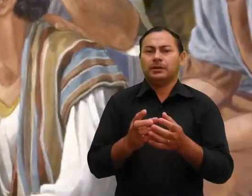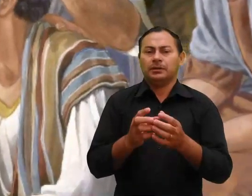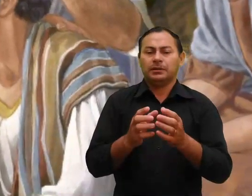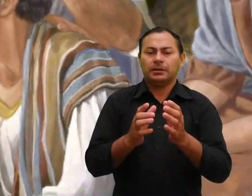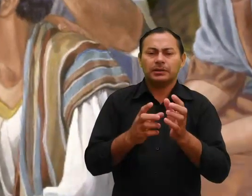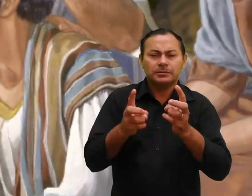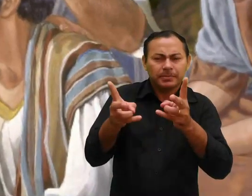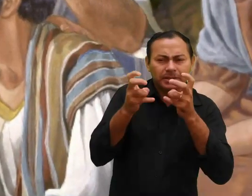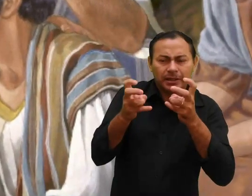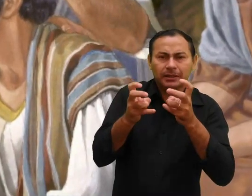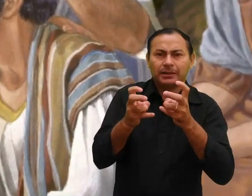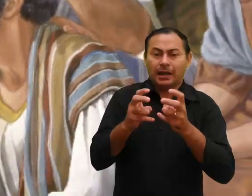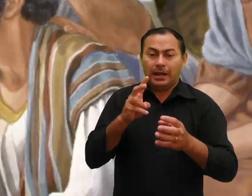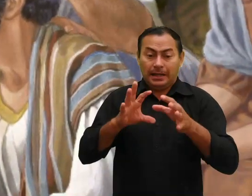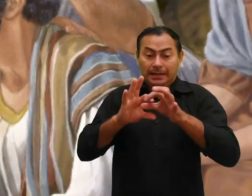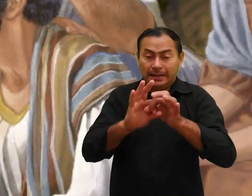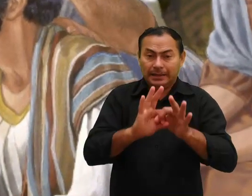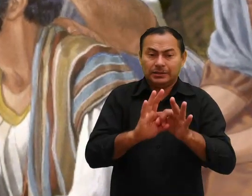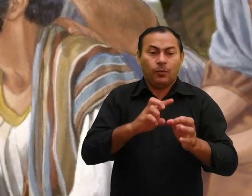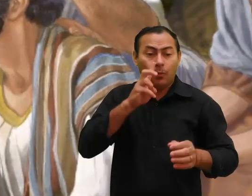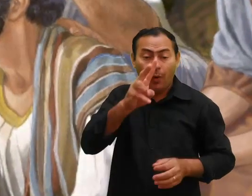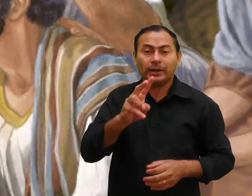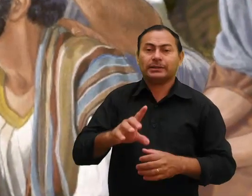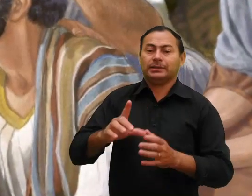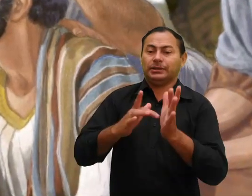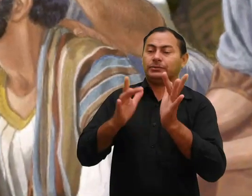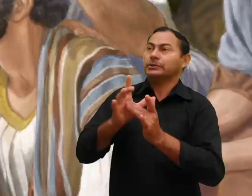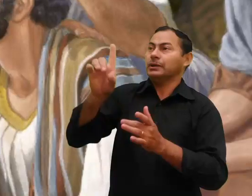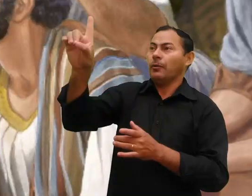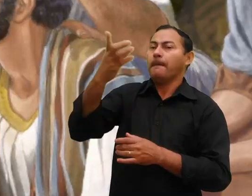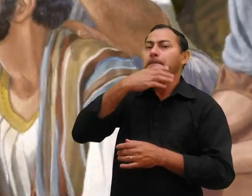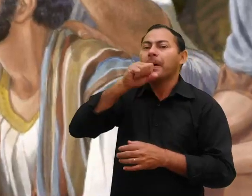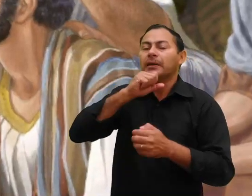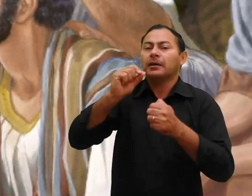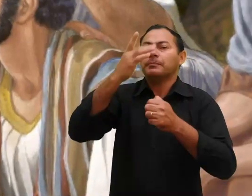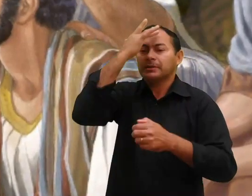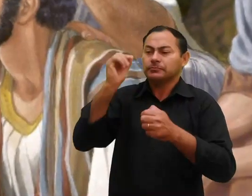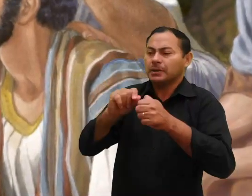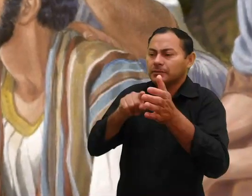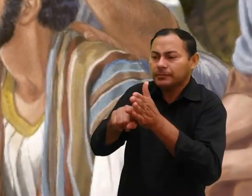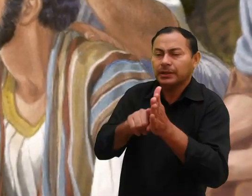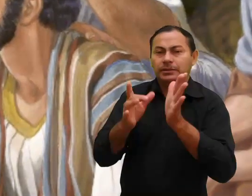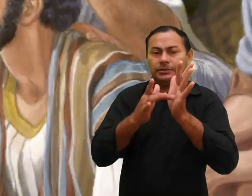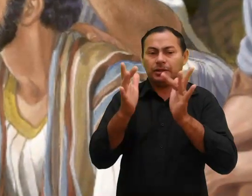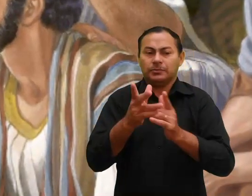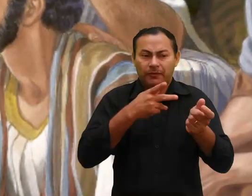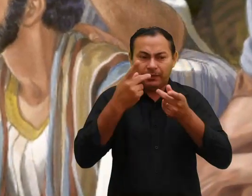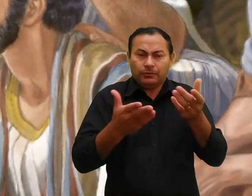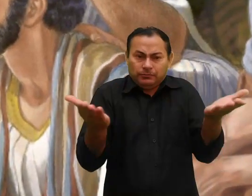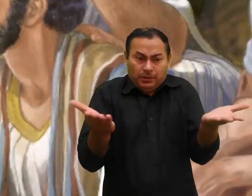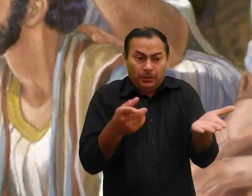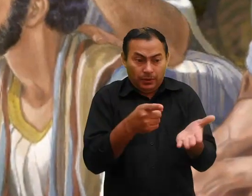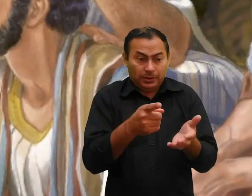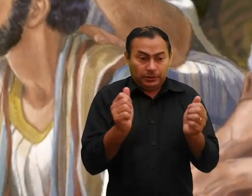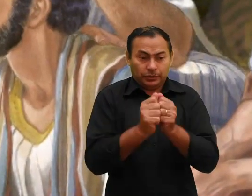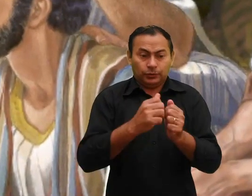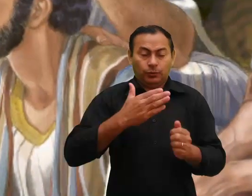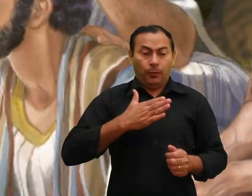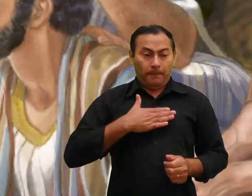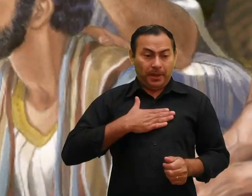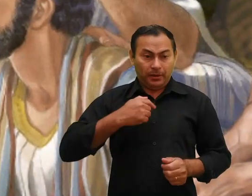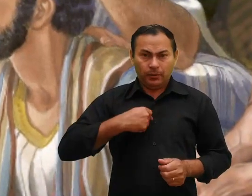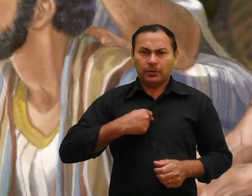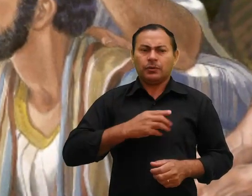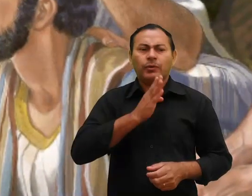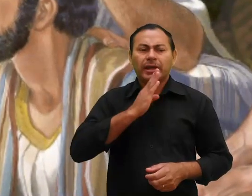Eles perceberam a ligação tão forte que Jesus tinha com o Pai que alguém teve que fazer essa pergunta. E Jesus disse: ora, se você está